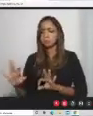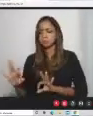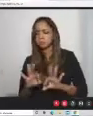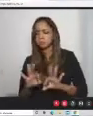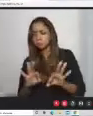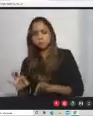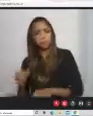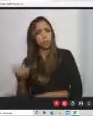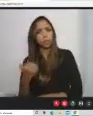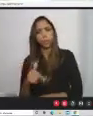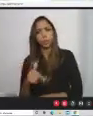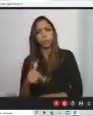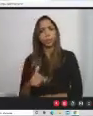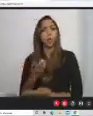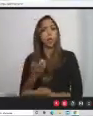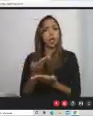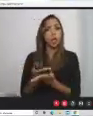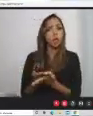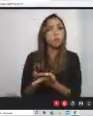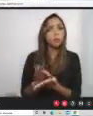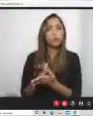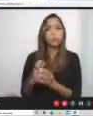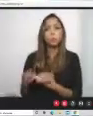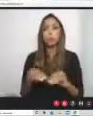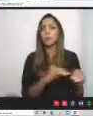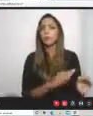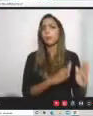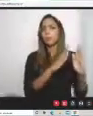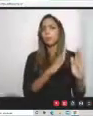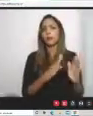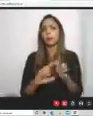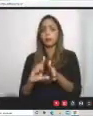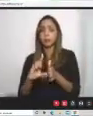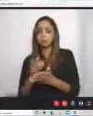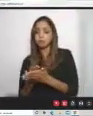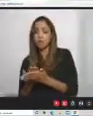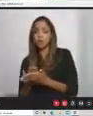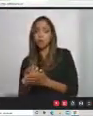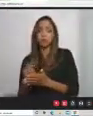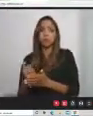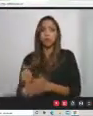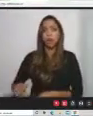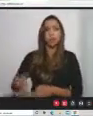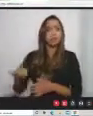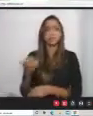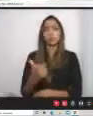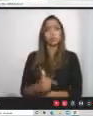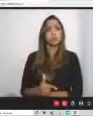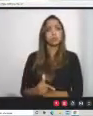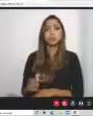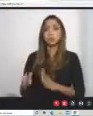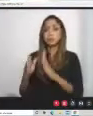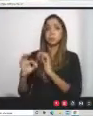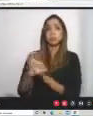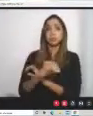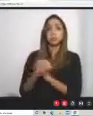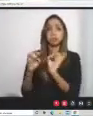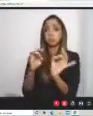antes de mudar de prédio, o que está sendo feito com os prédios que estão aí do município, estão abandonados, enfim. Então, assim, Vossa Excelência tem total razão.